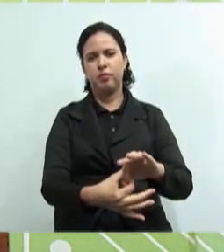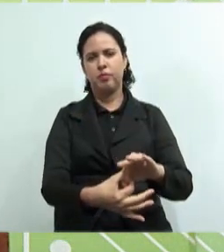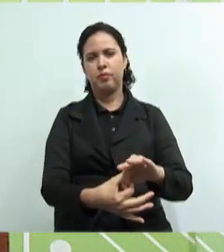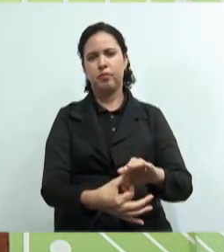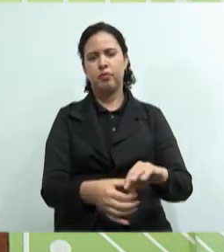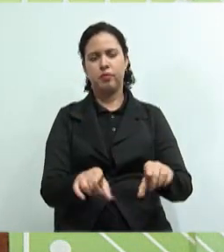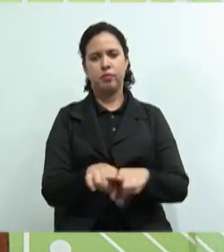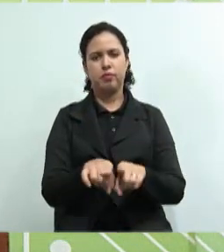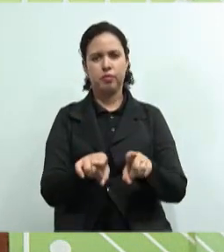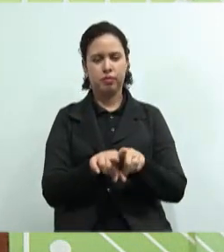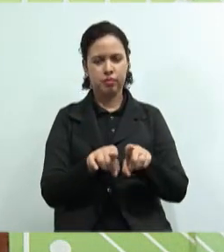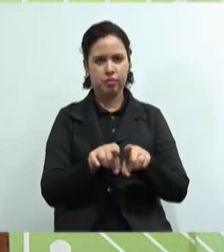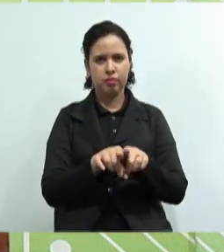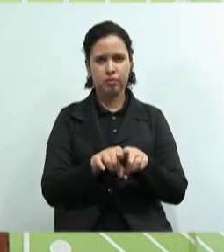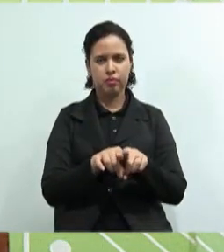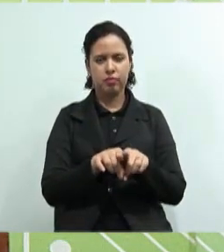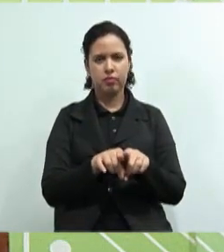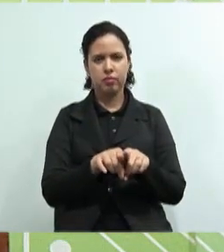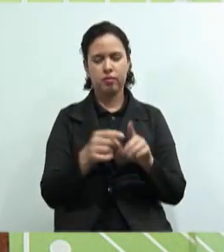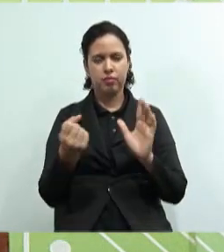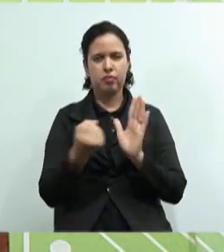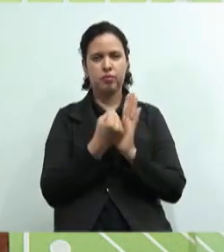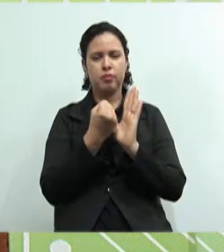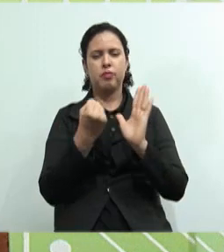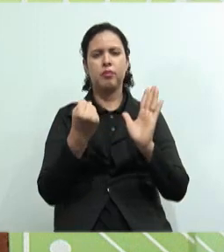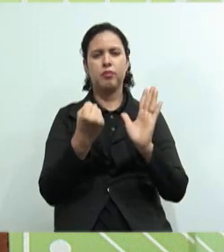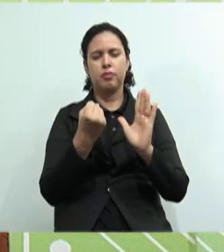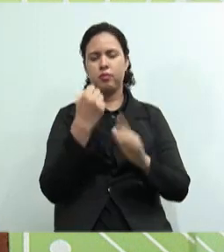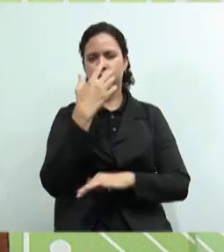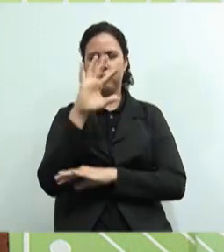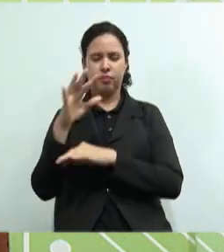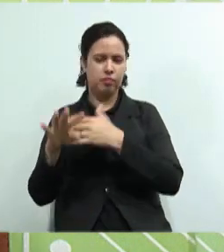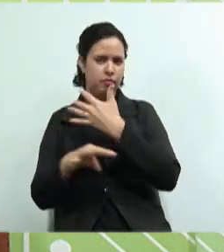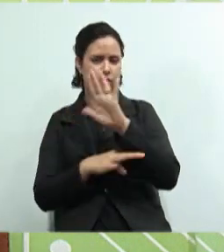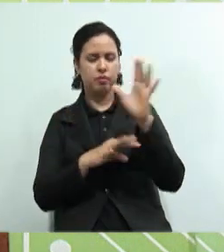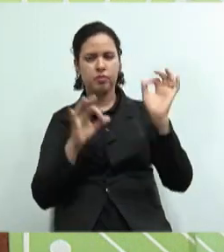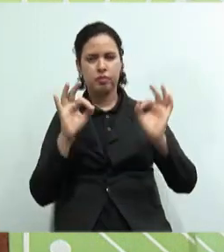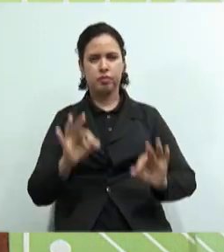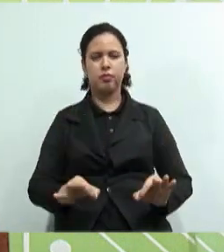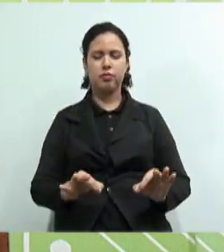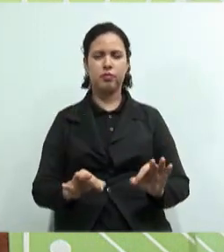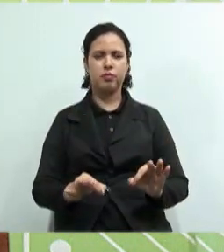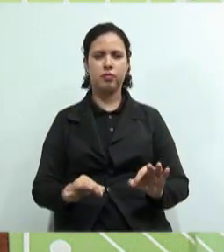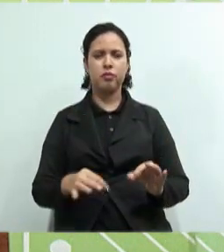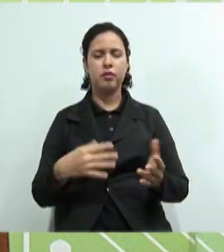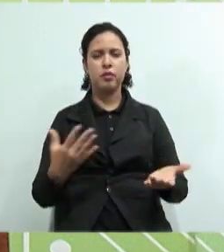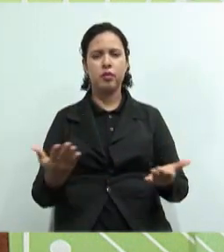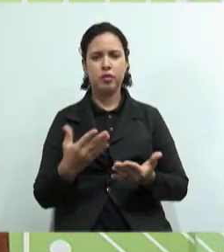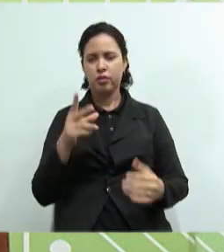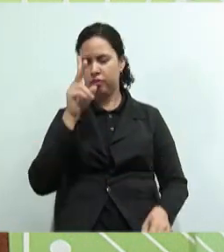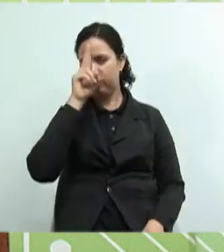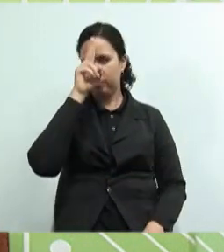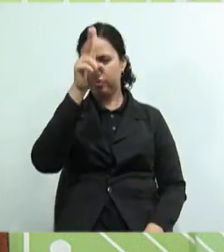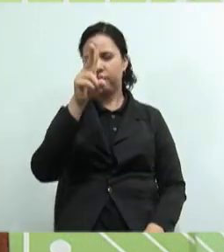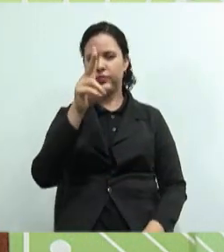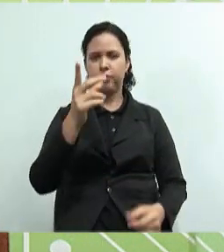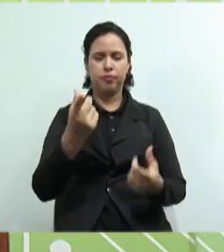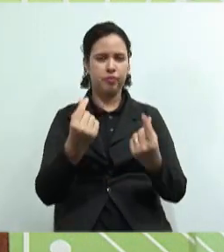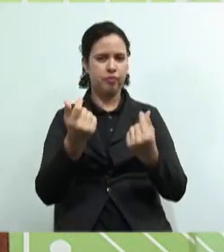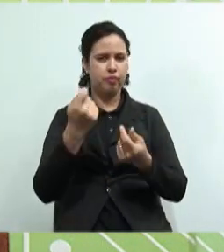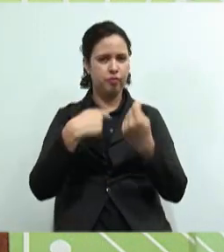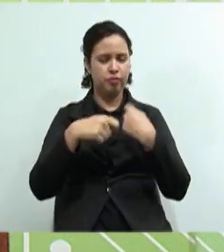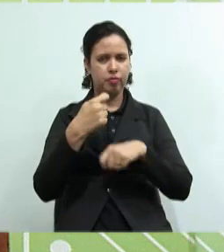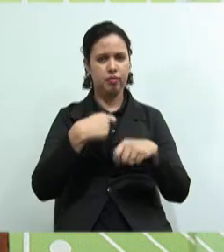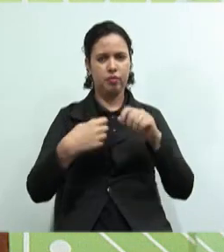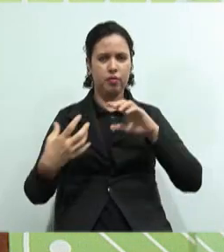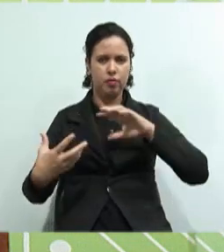está ligado a um senso de impacto ecologicamente correto. Então isso é uma tendência muito forte na economia, é uma tendência